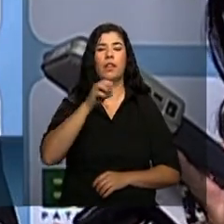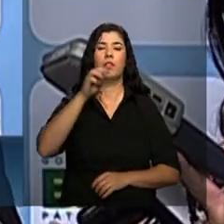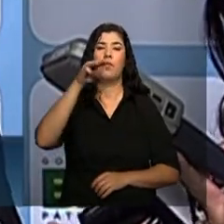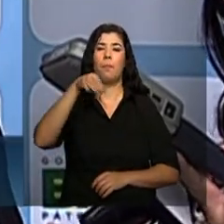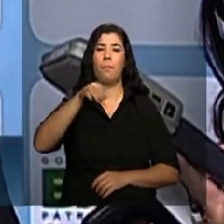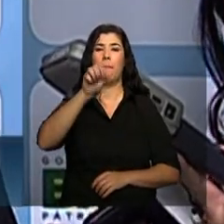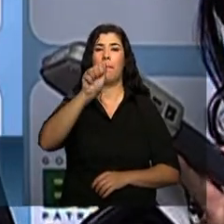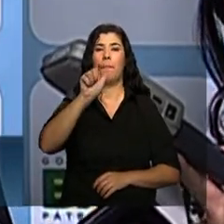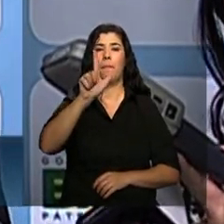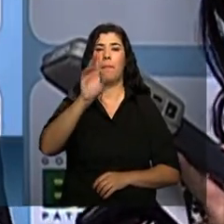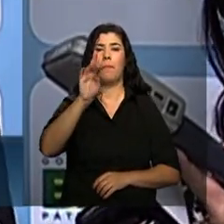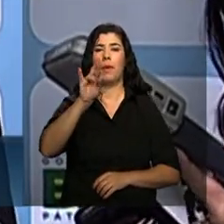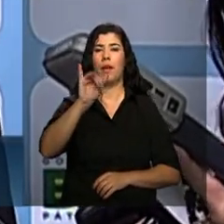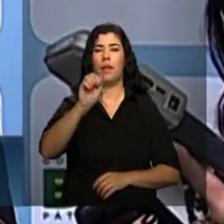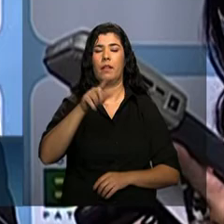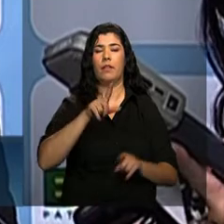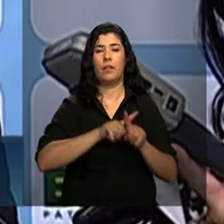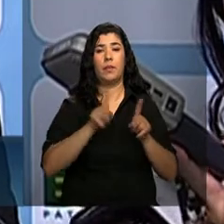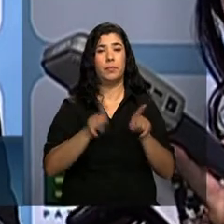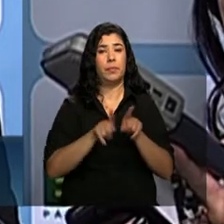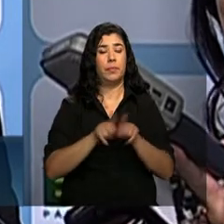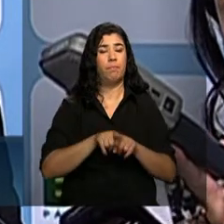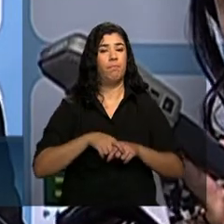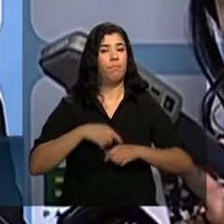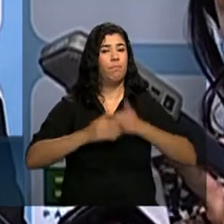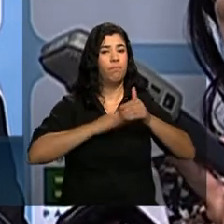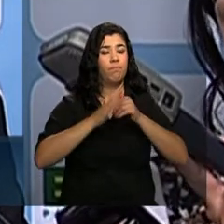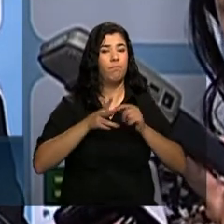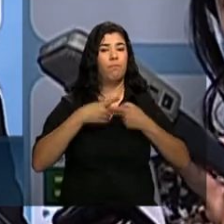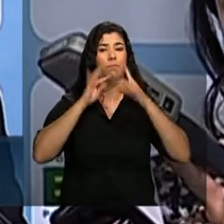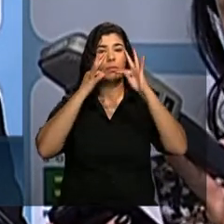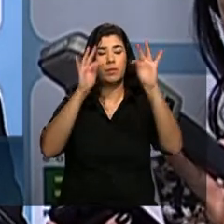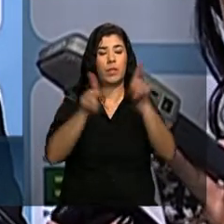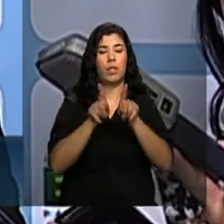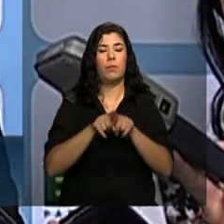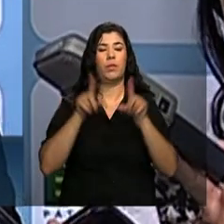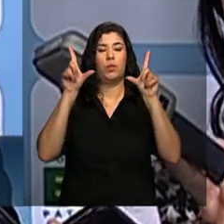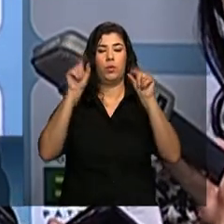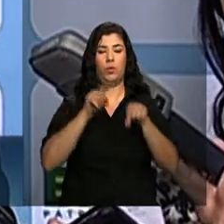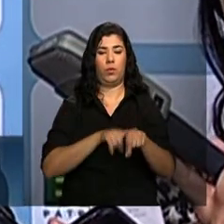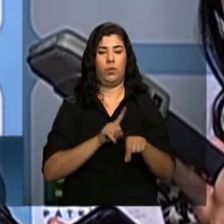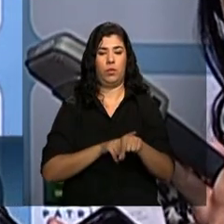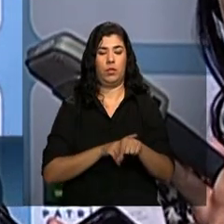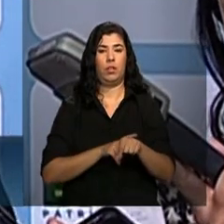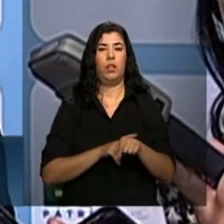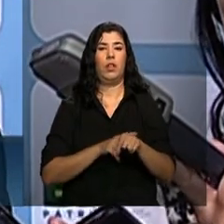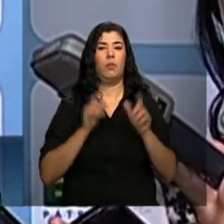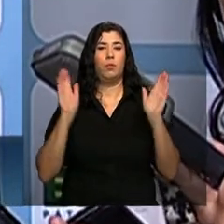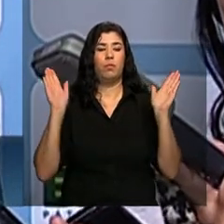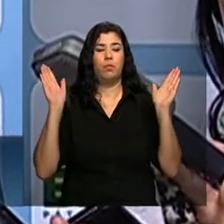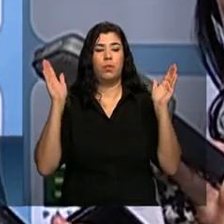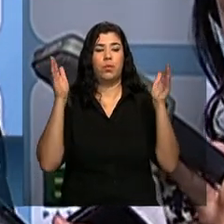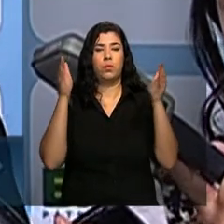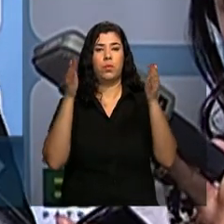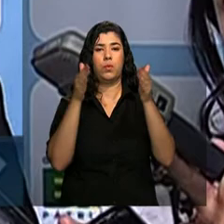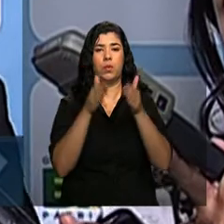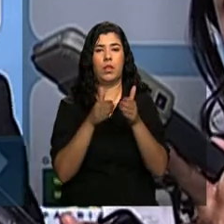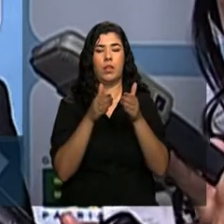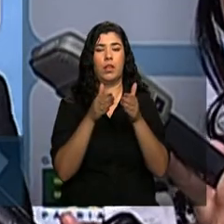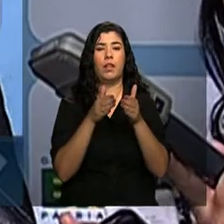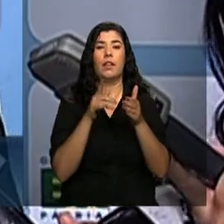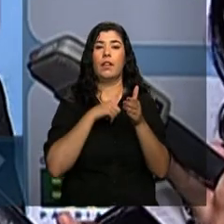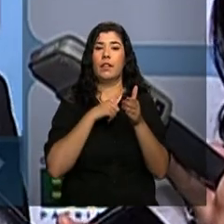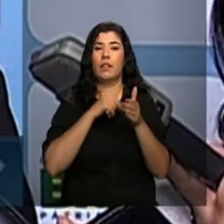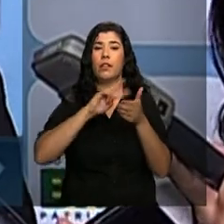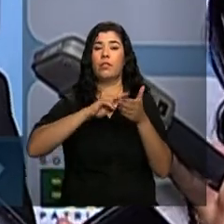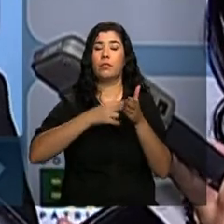malária, mas com o aperfeiçoamento tecnológico vai diminuindo o prazo, quer dizer, de janela que a gente tem, ou seja, aumenta